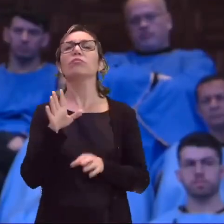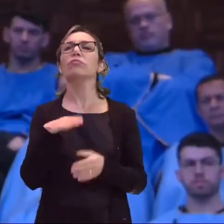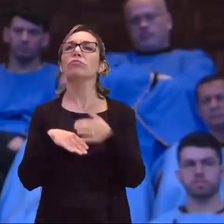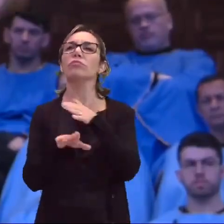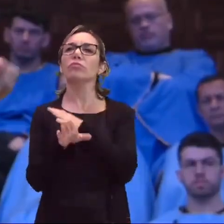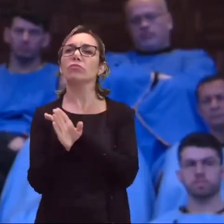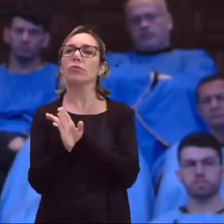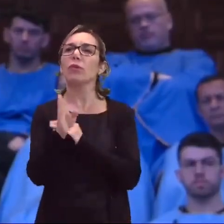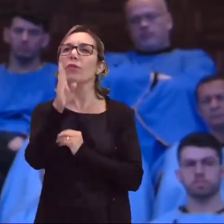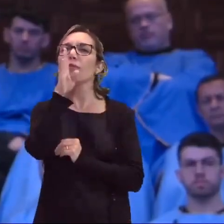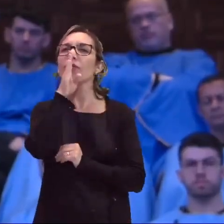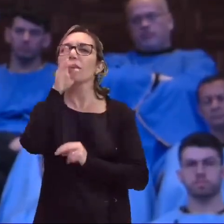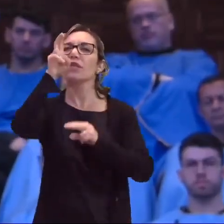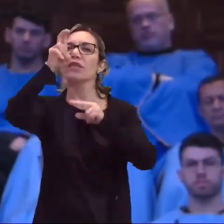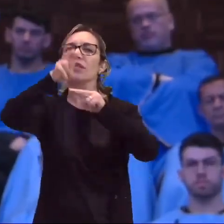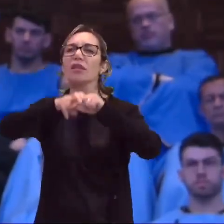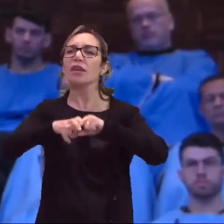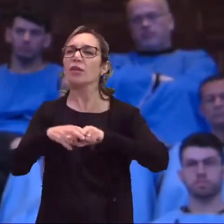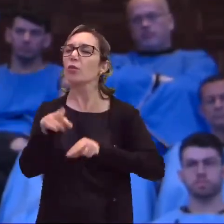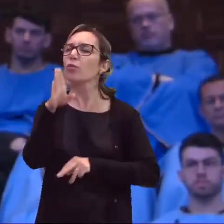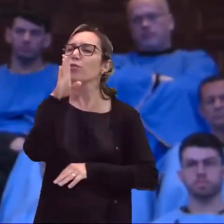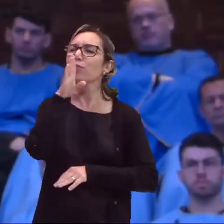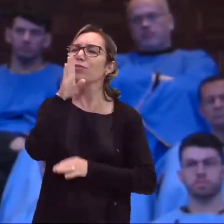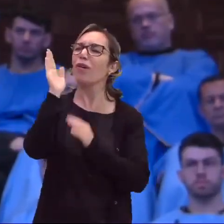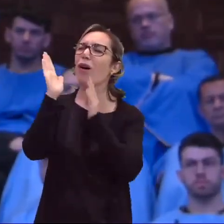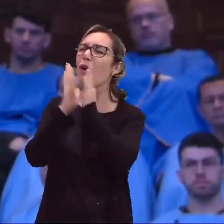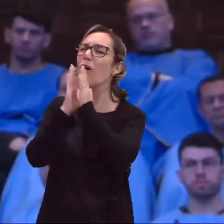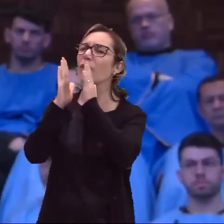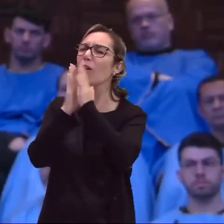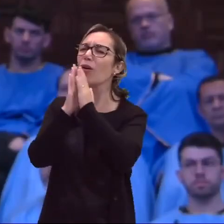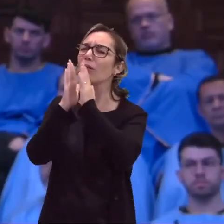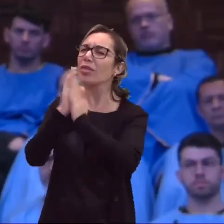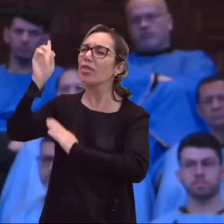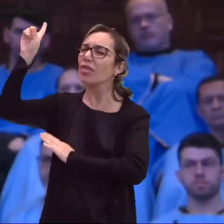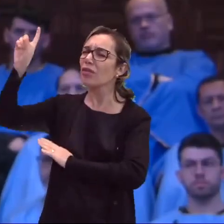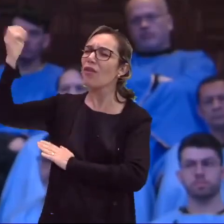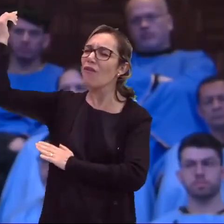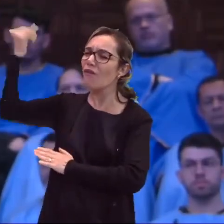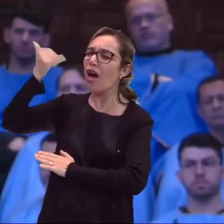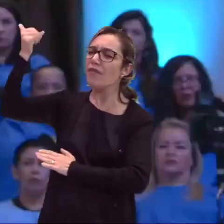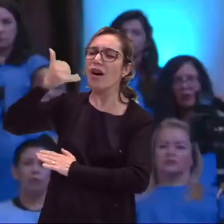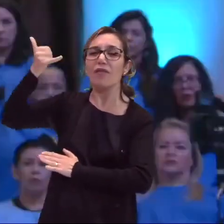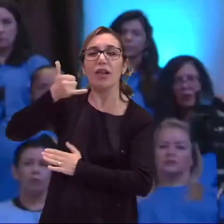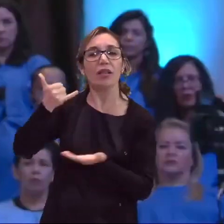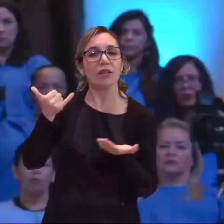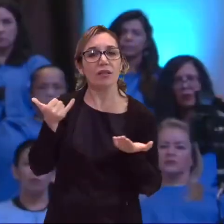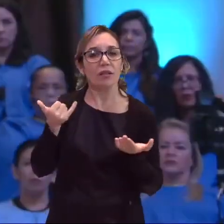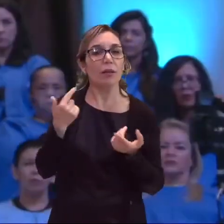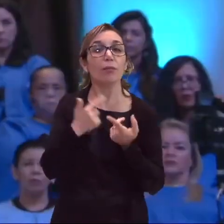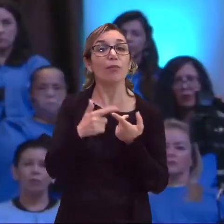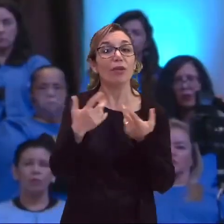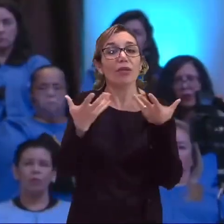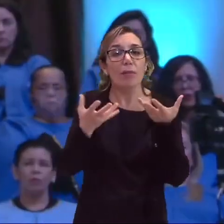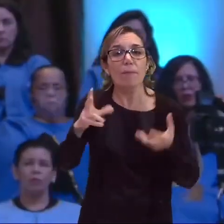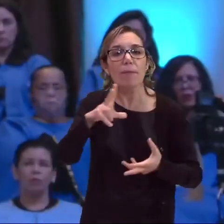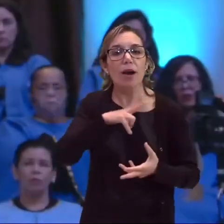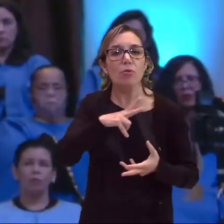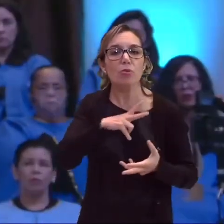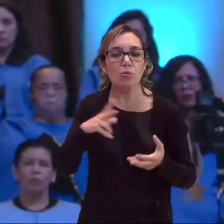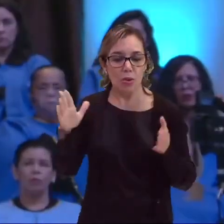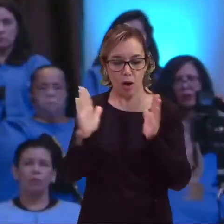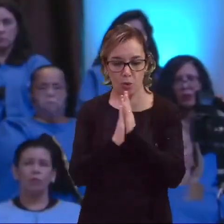o princípio é importante você quer conhecer o poder de Deus na tua vida tem intimidade com o